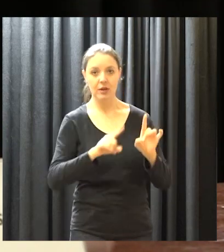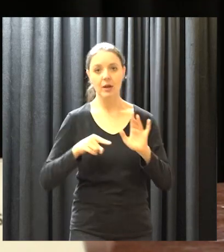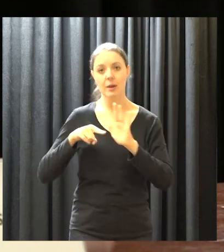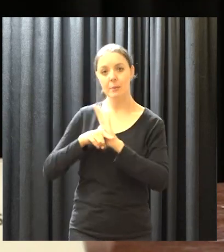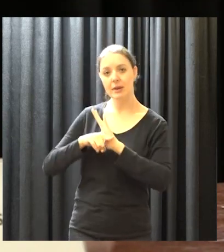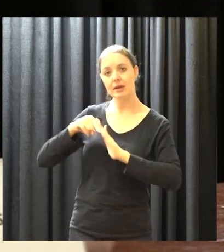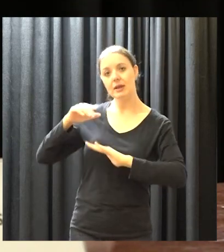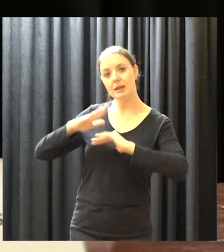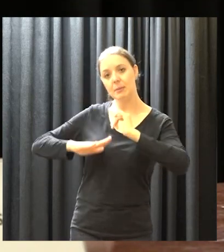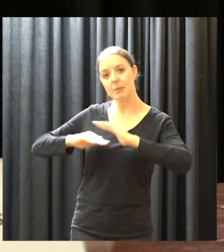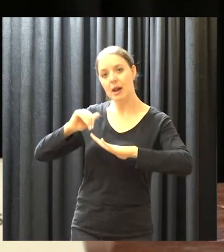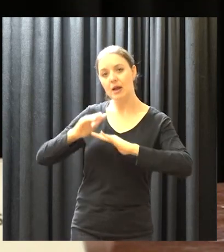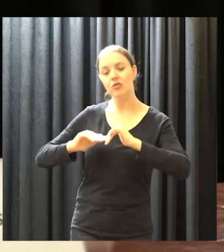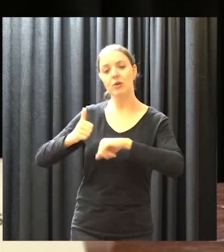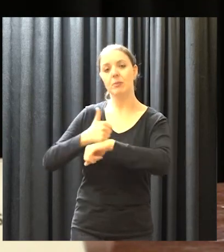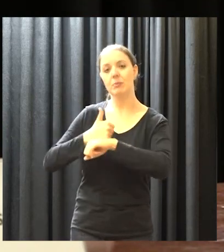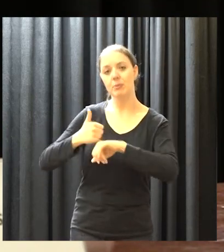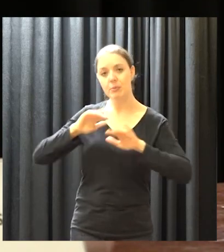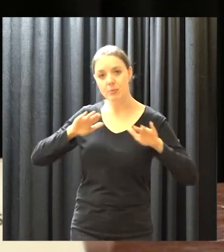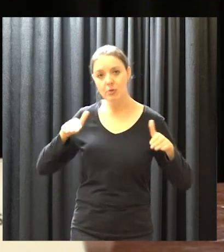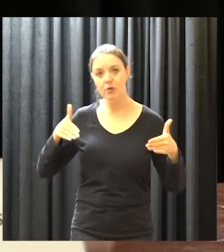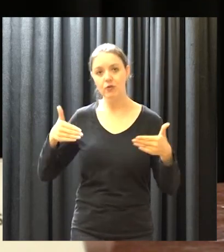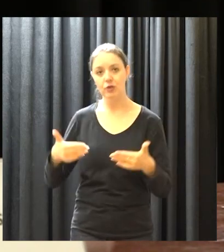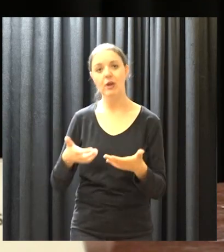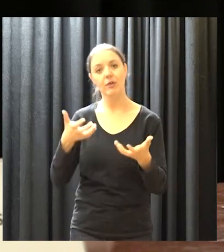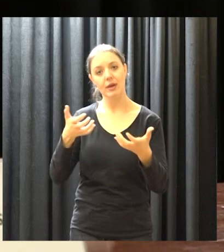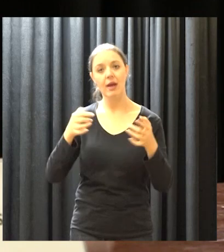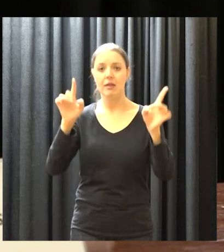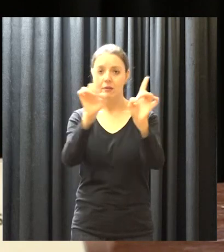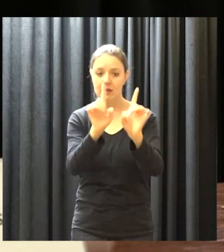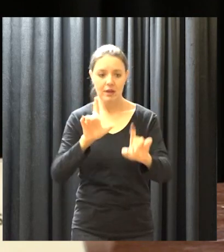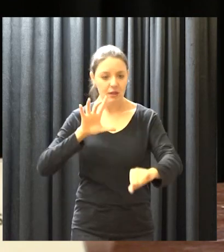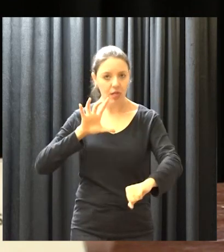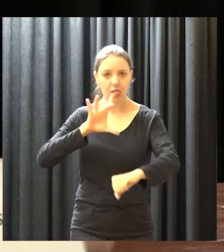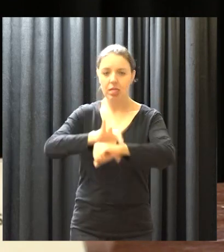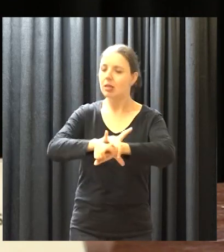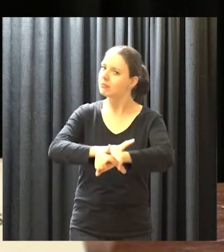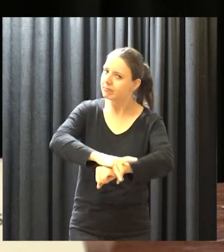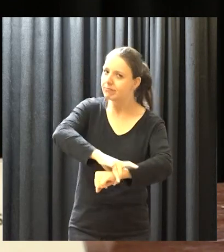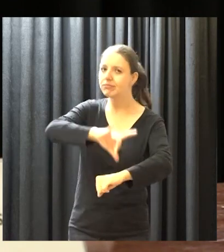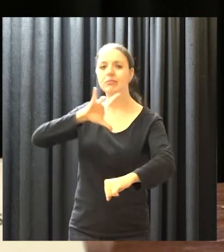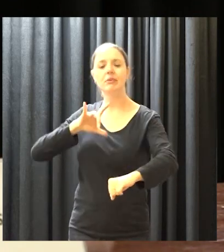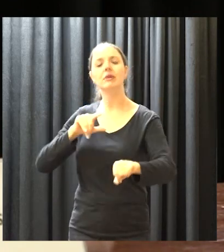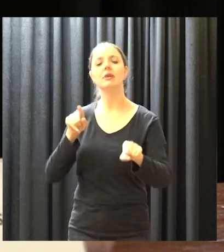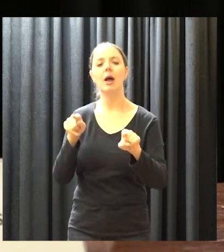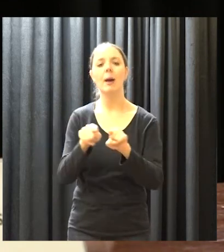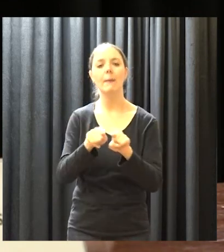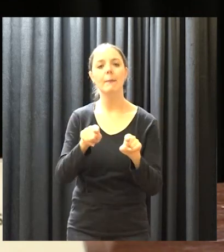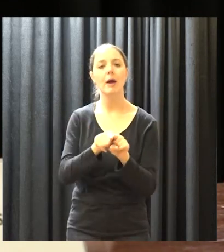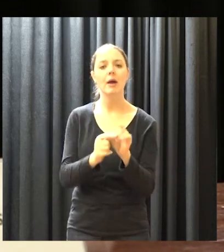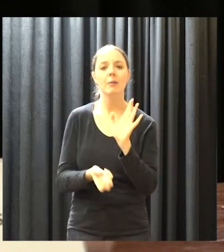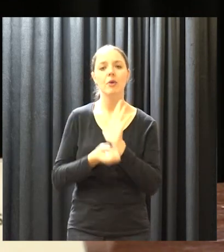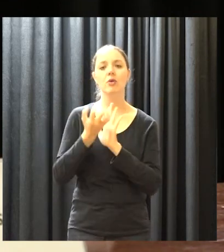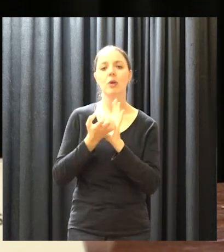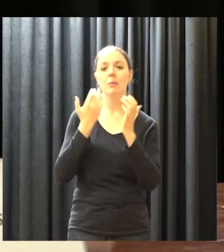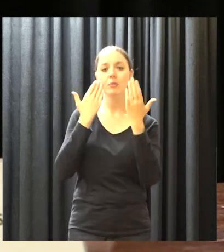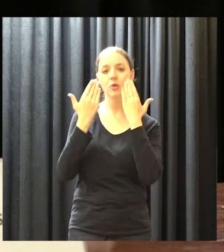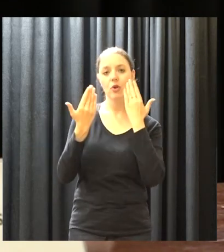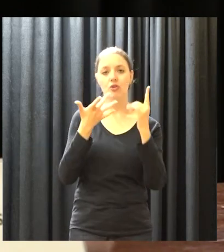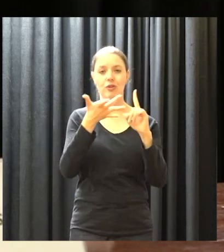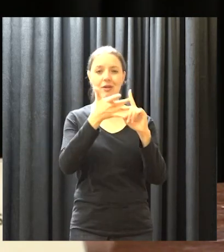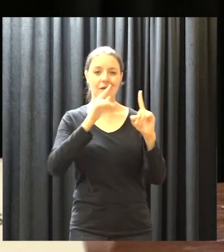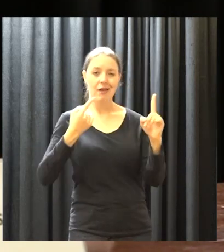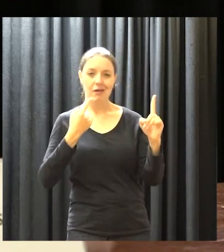profissionais comprometidas com a despatologização da deficiência e produção de uma psicologia